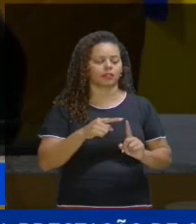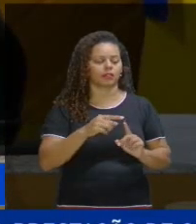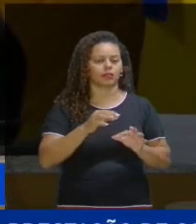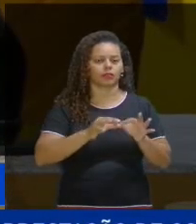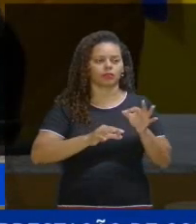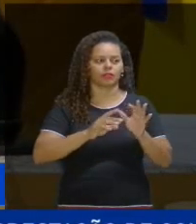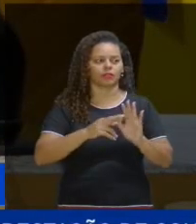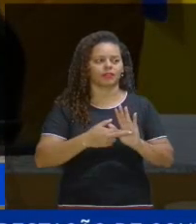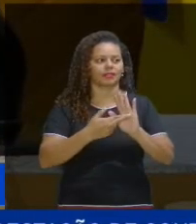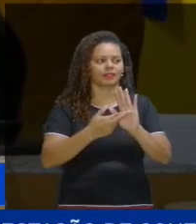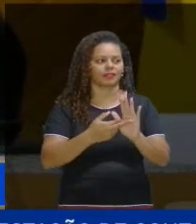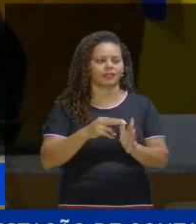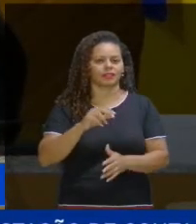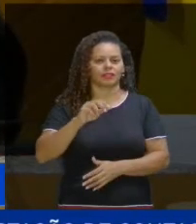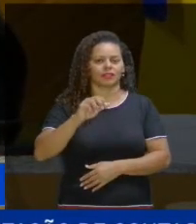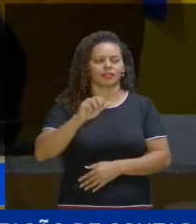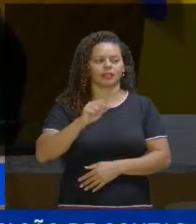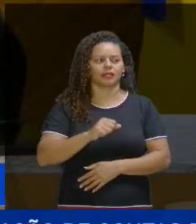Santos.